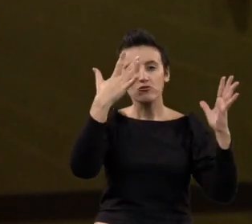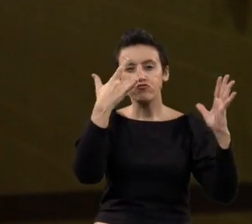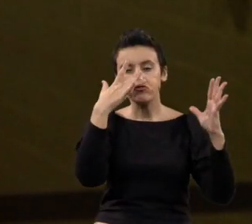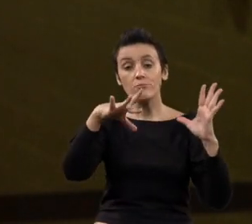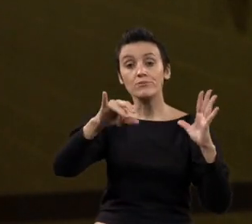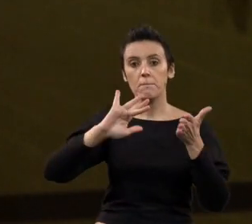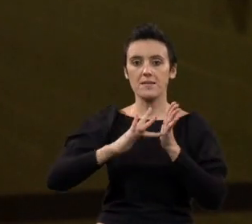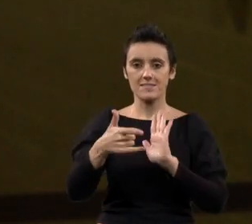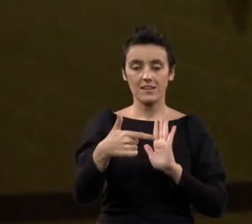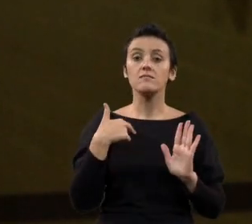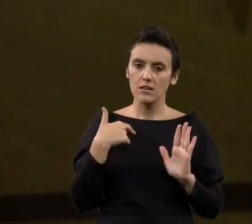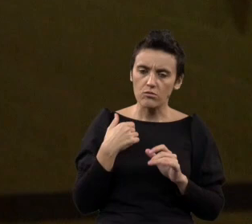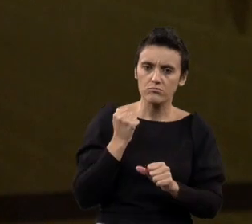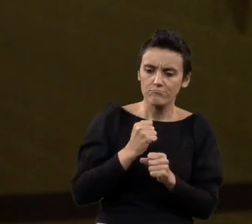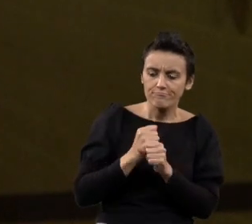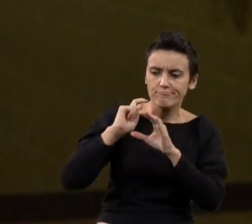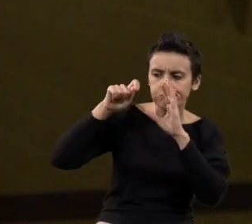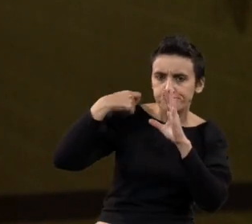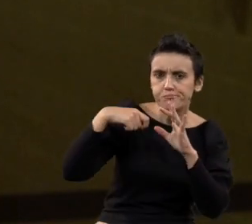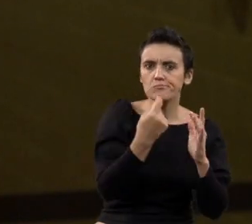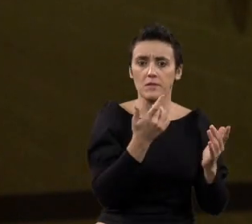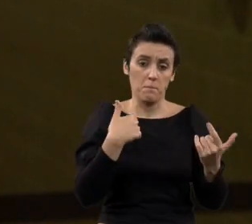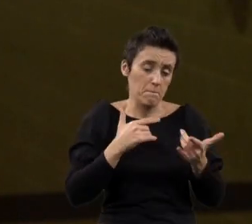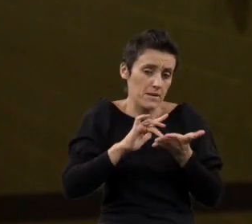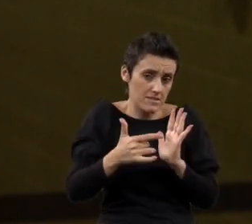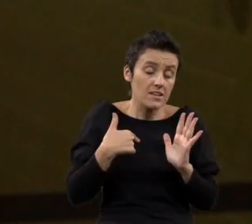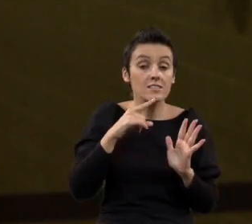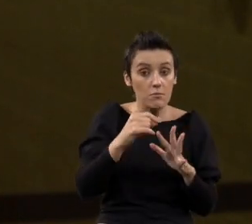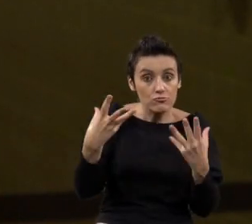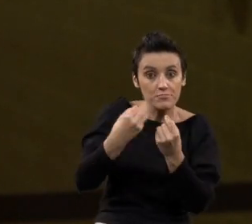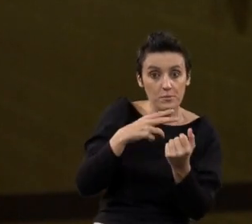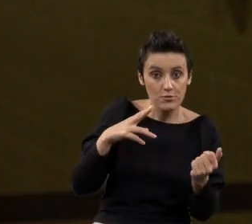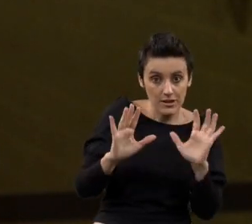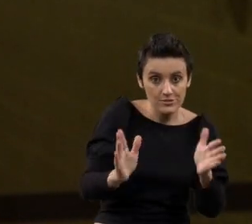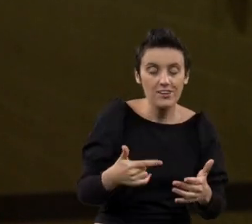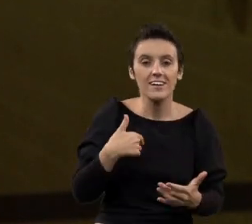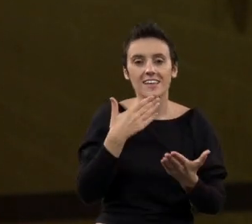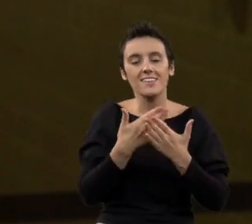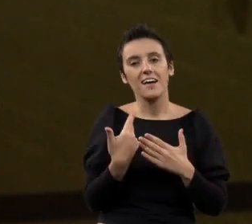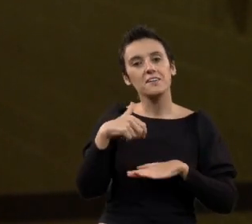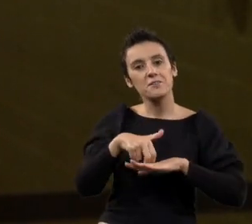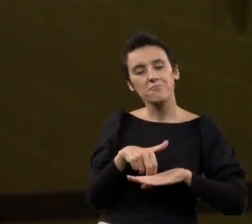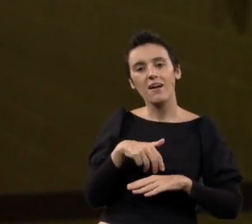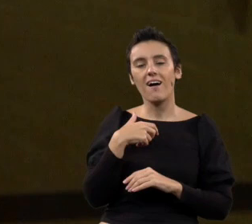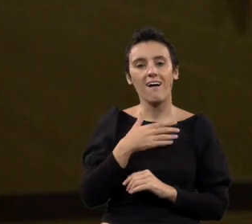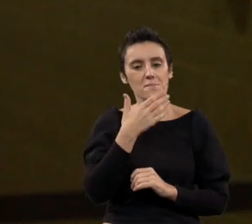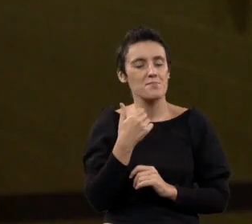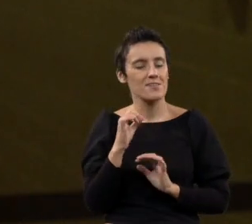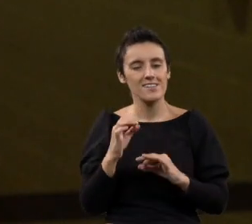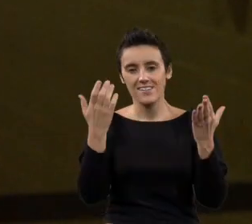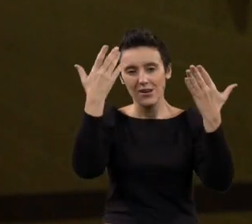várias coproduções inclusive com Portugal, foi muito bonito estar aqui nessa noite e